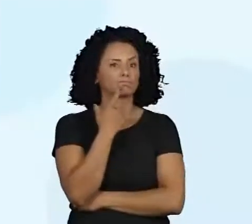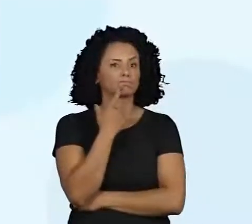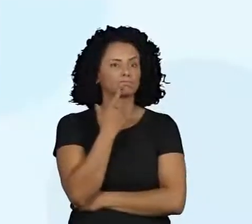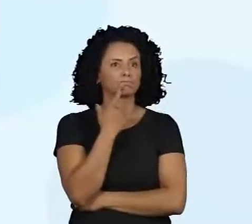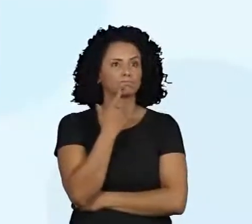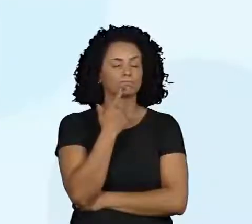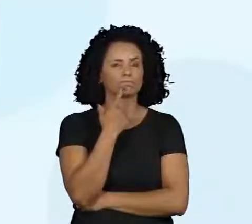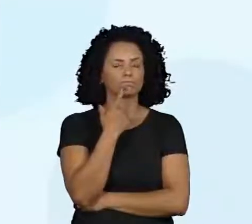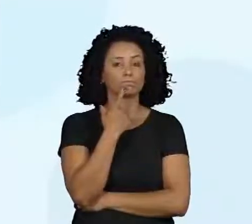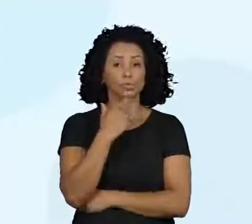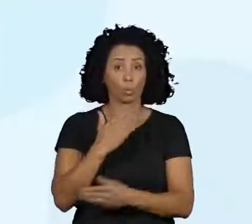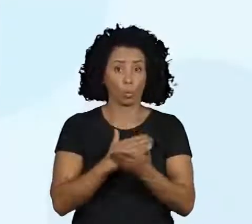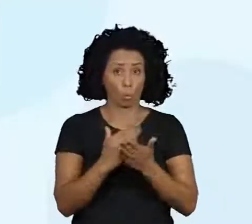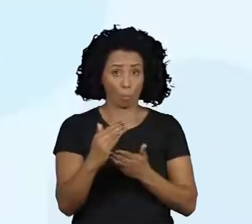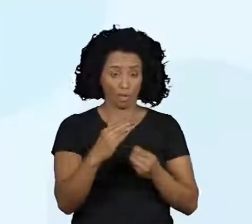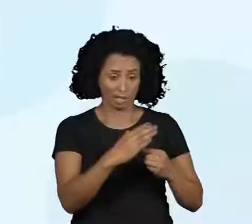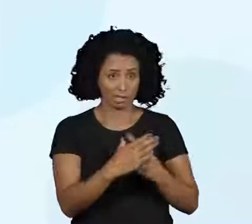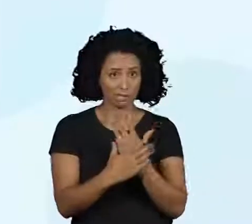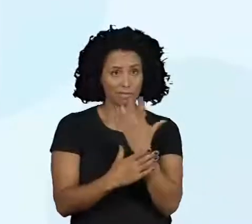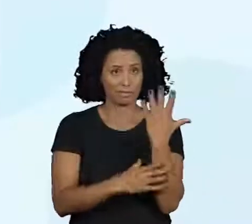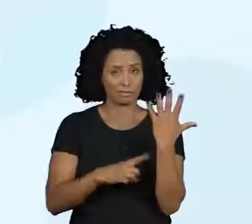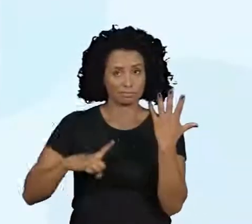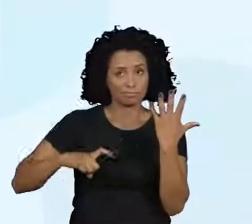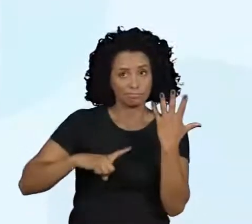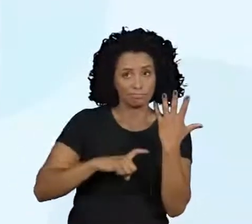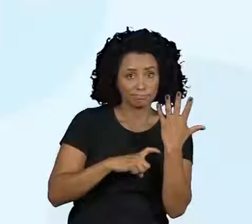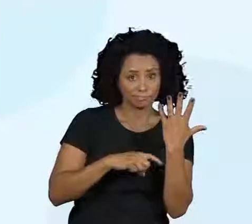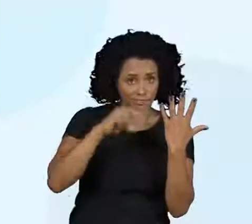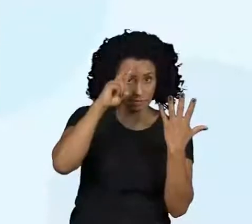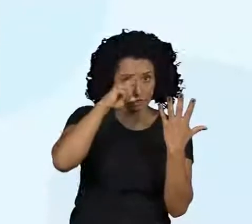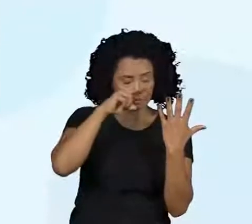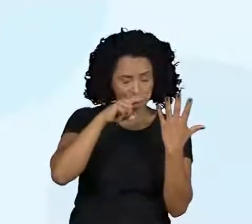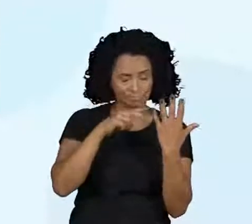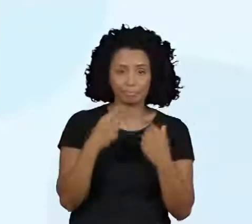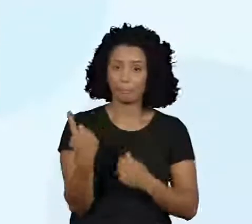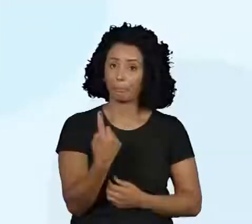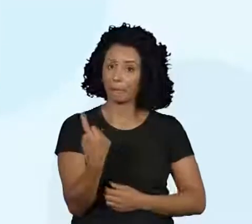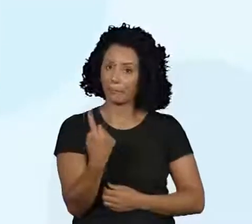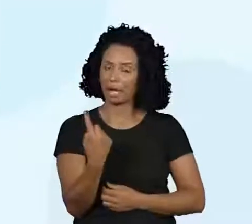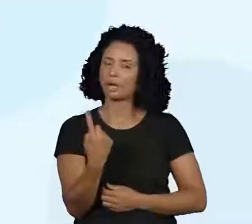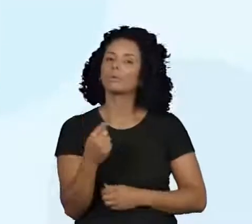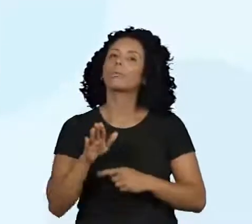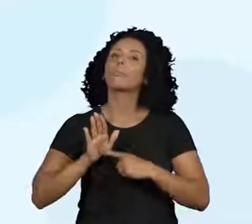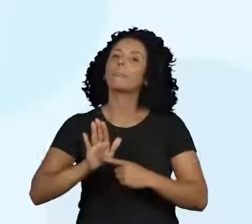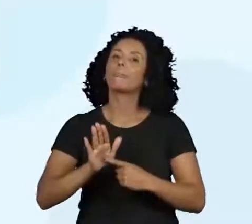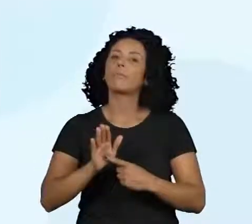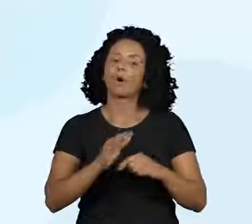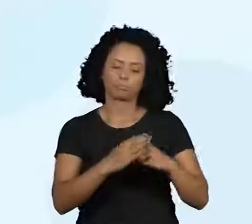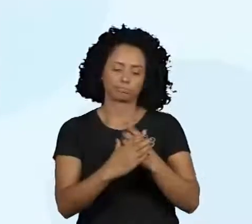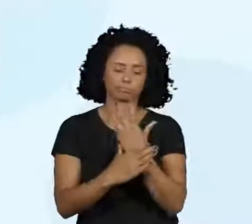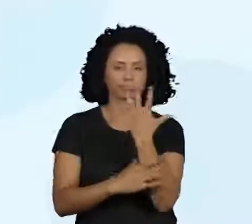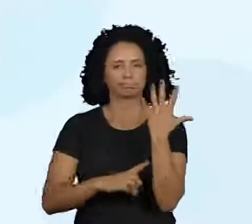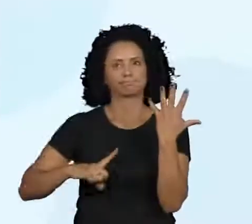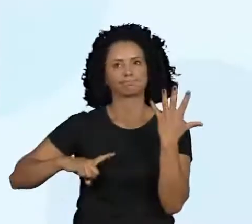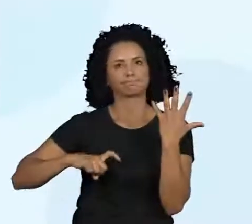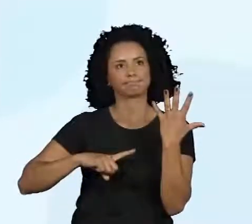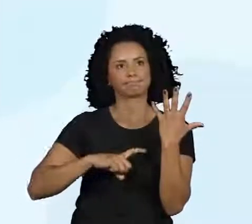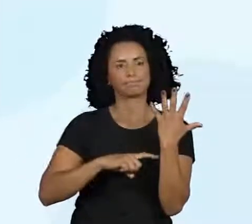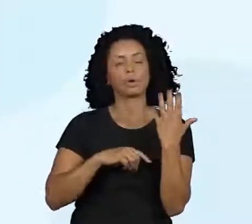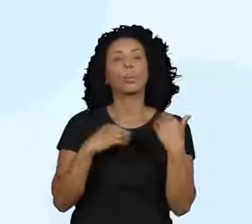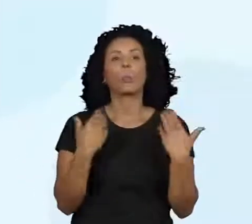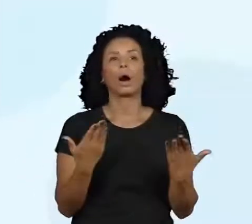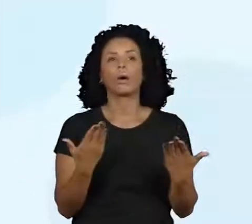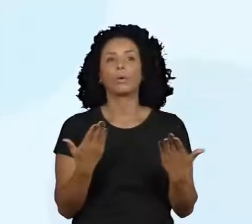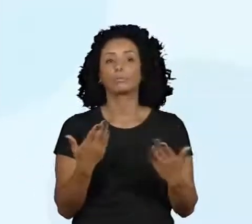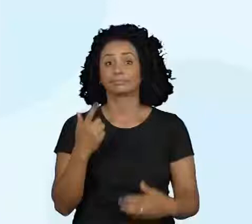gente tem que começar pelo produtor, lembram? Então, aqui na primeira cadeia alimentar, a gente tem como produtor, olha só, a